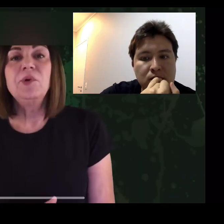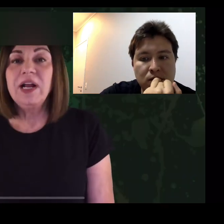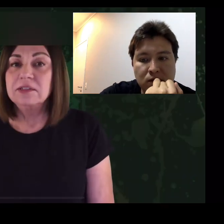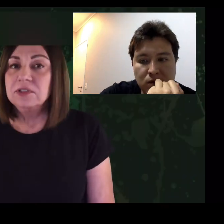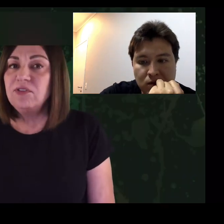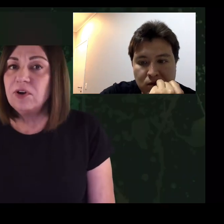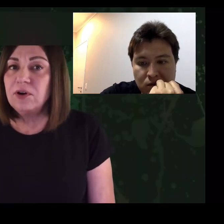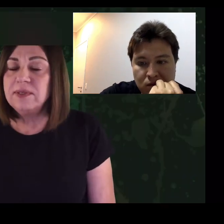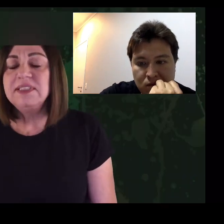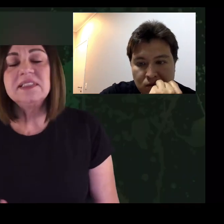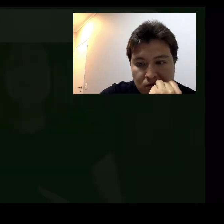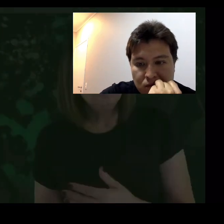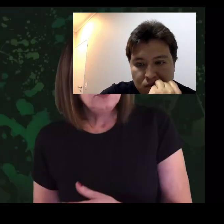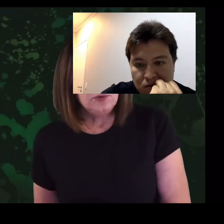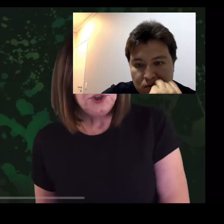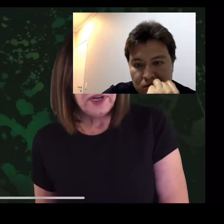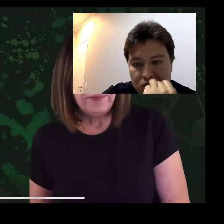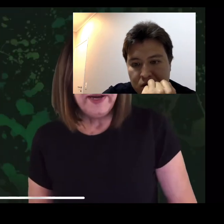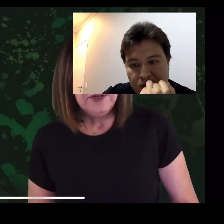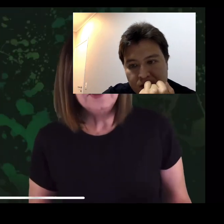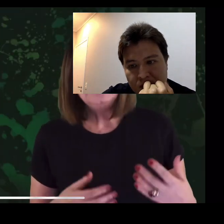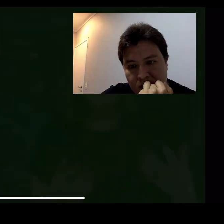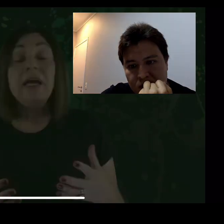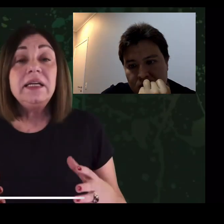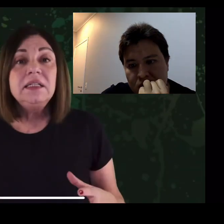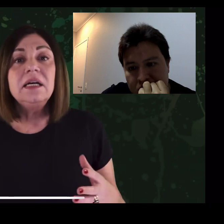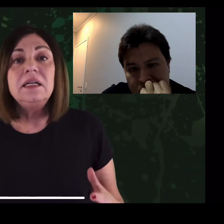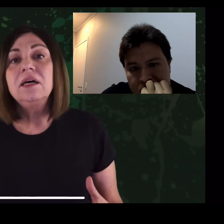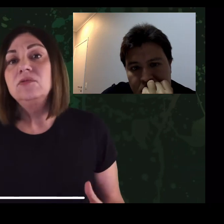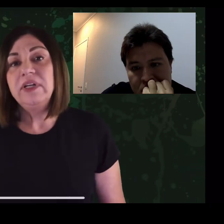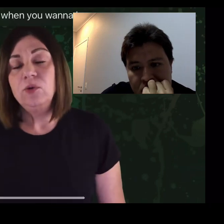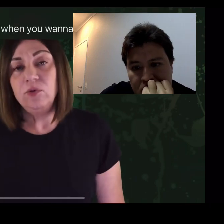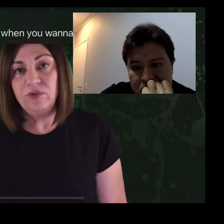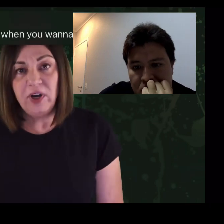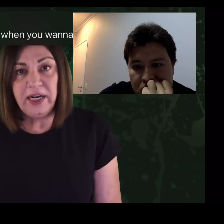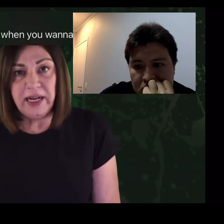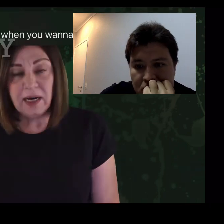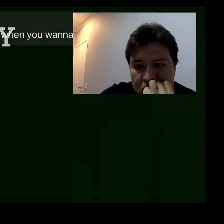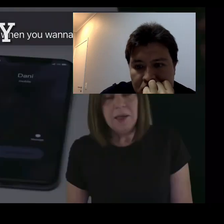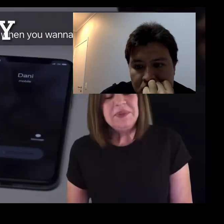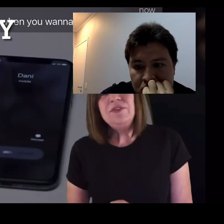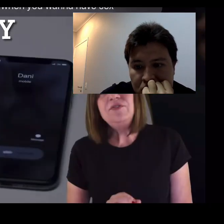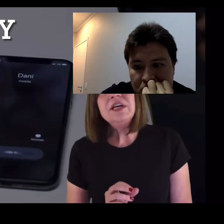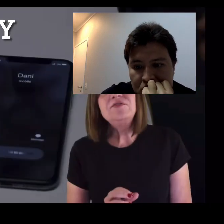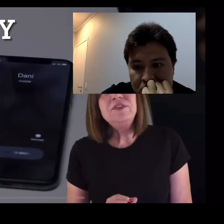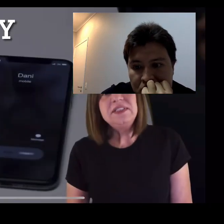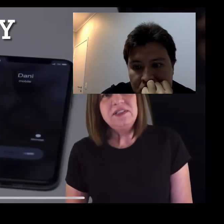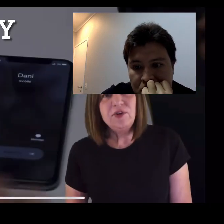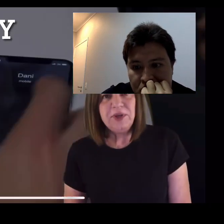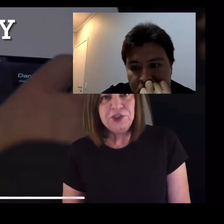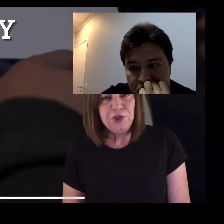que o namorado da Florence, o Jack Rainer, ainda não deu o fora nela. Mas ele fica visivelmente